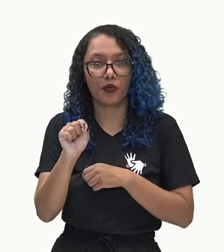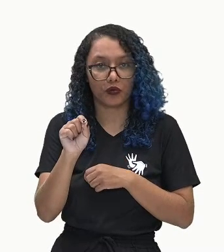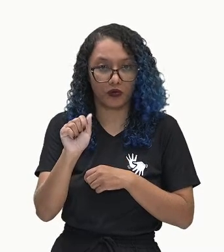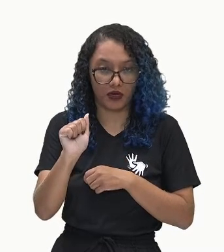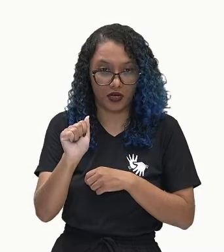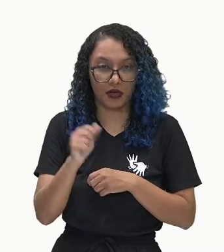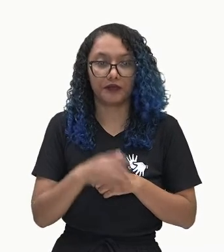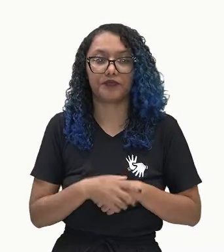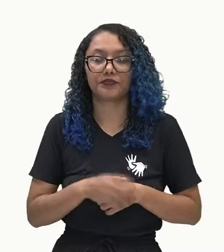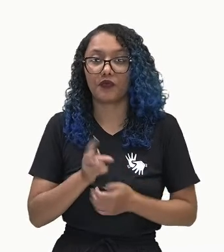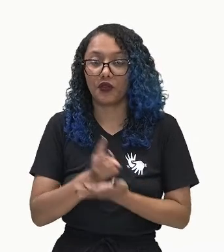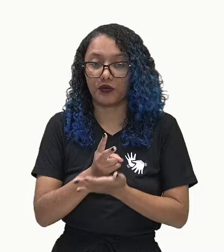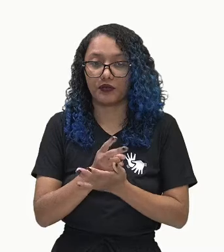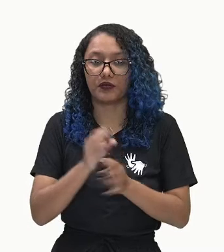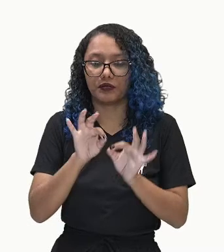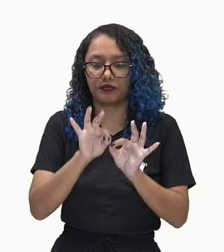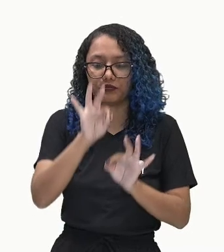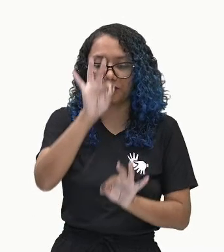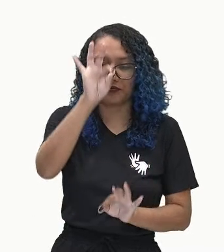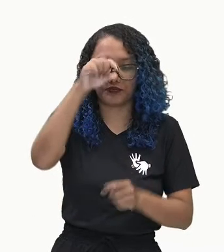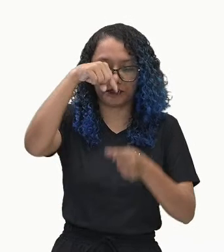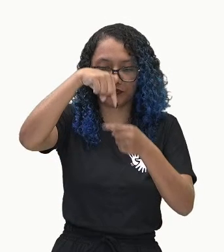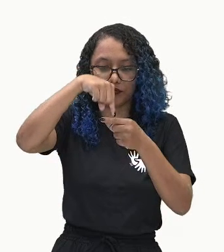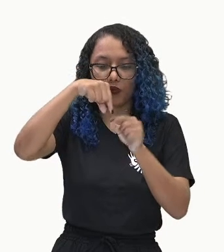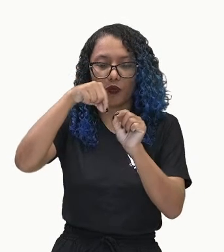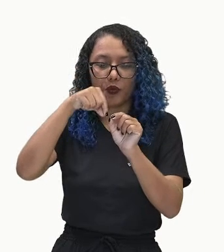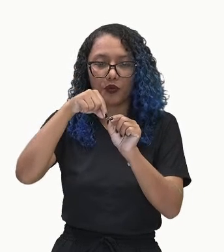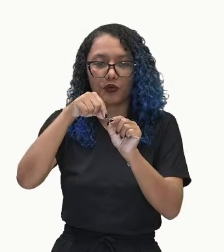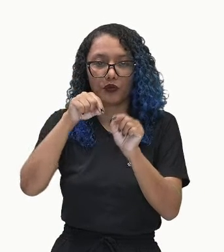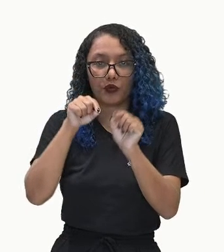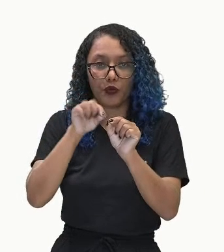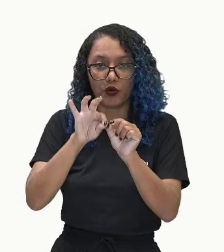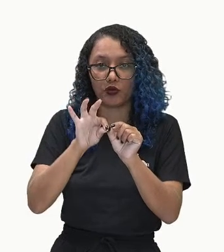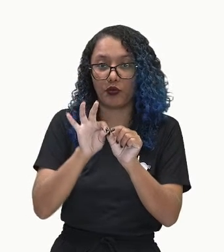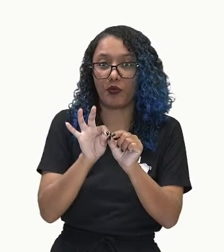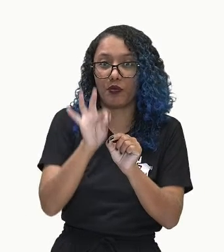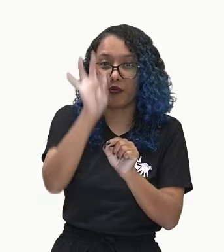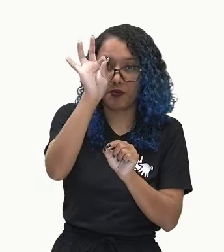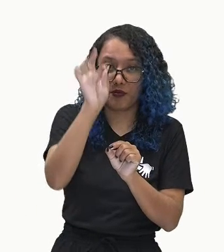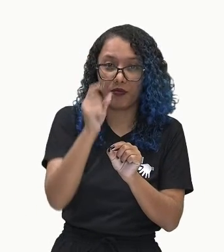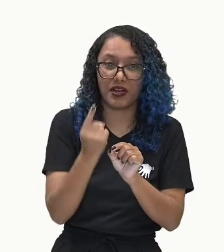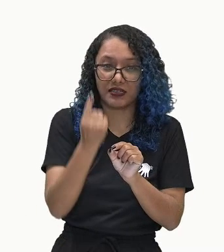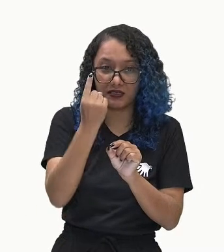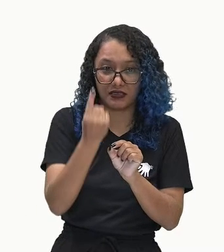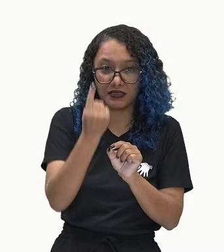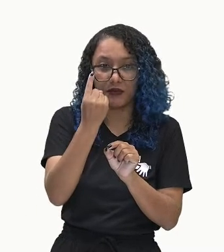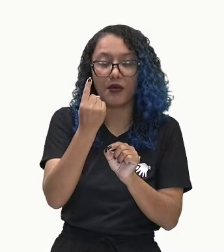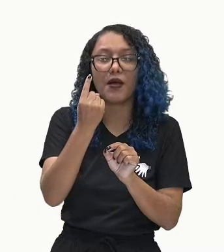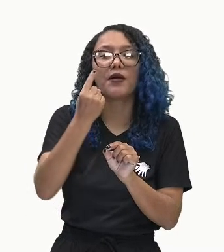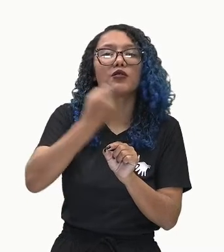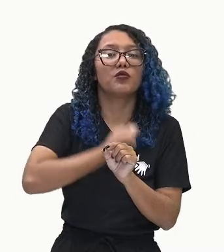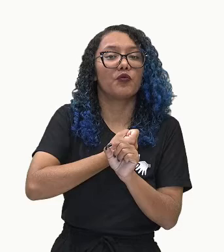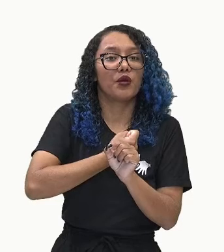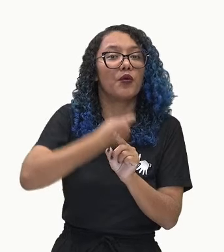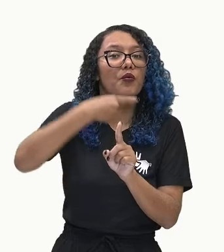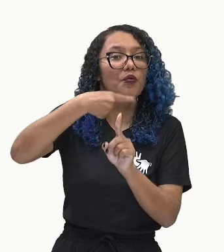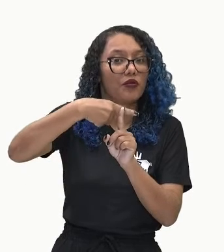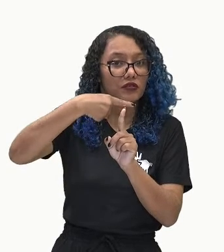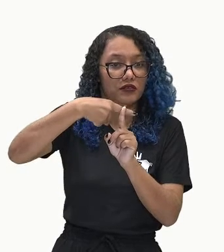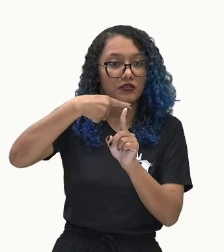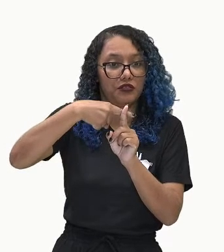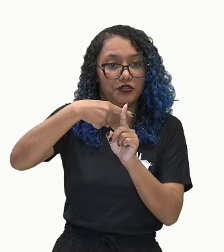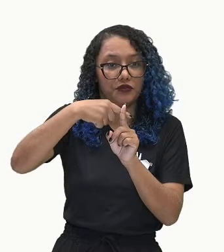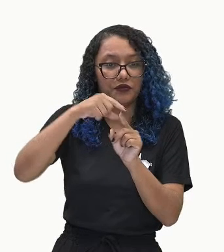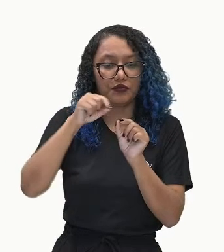a partir dessa origem, subindo, a gente tem os valores positivos. A partir